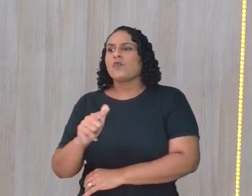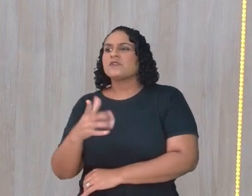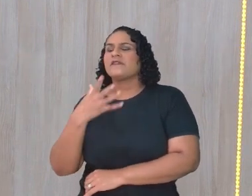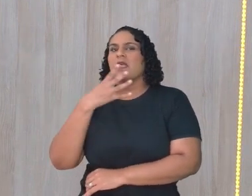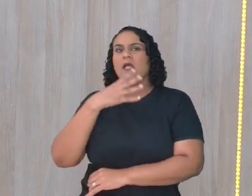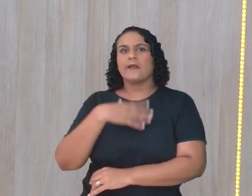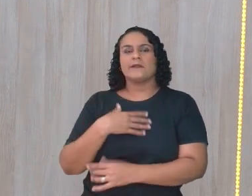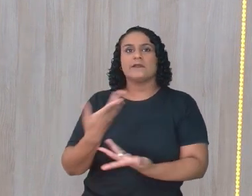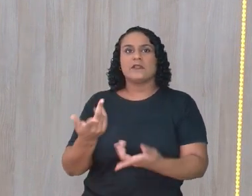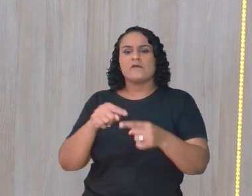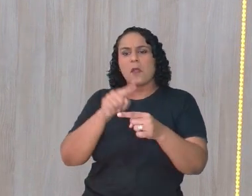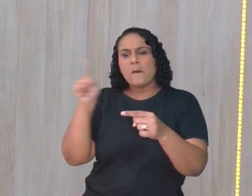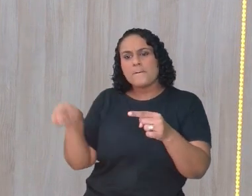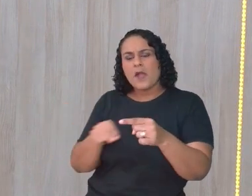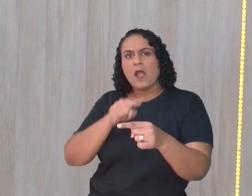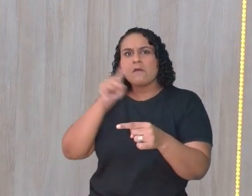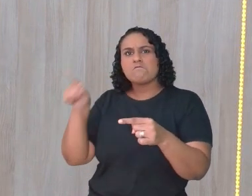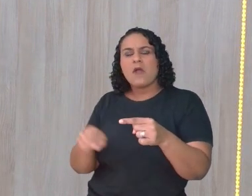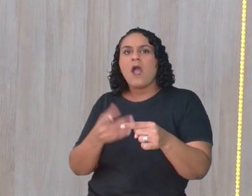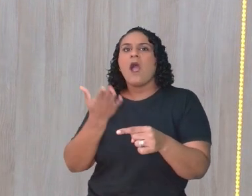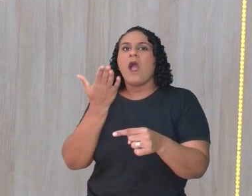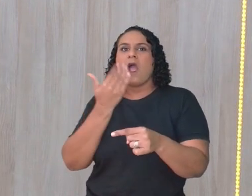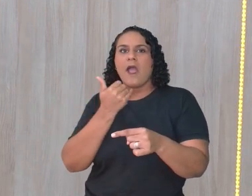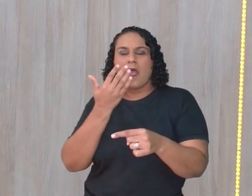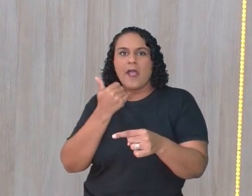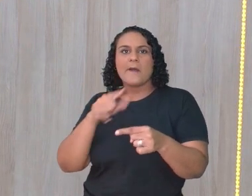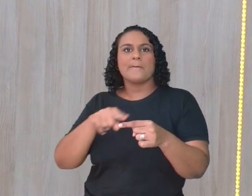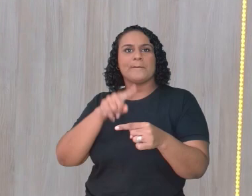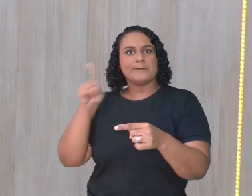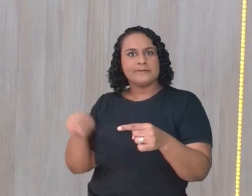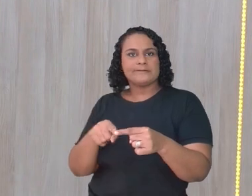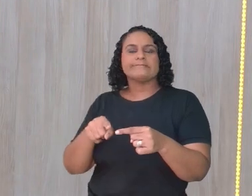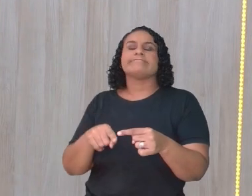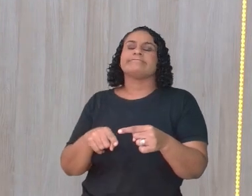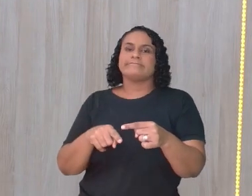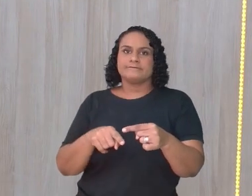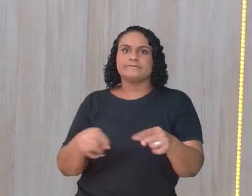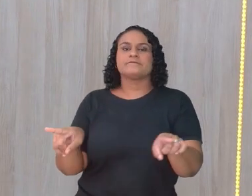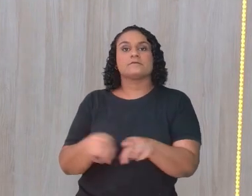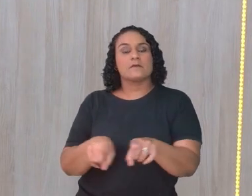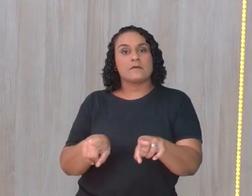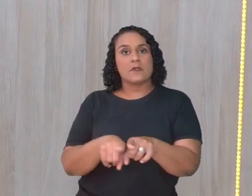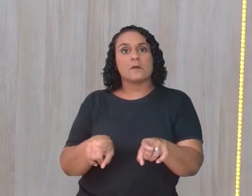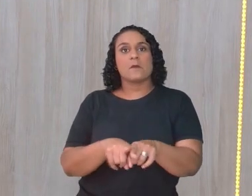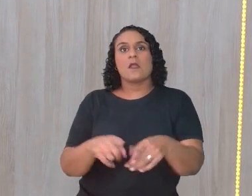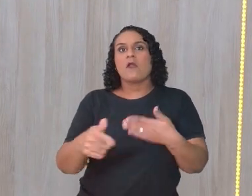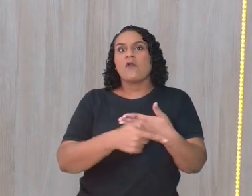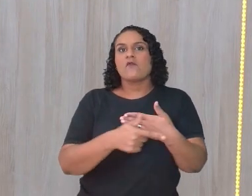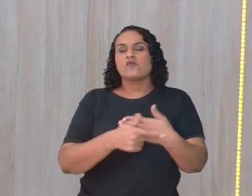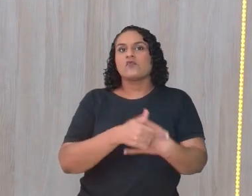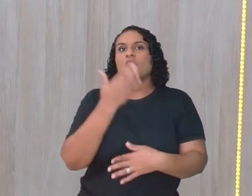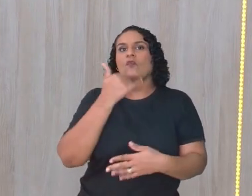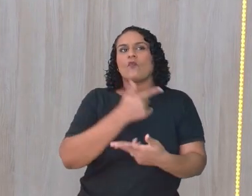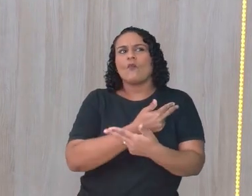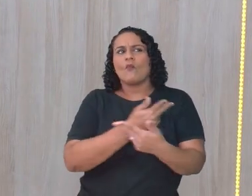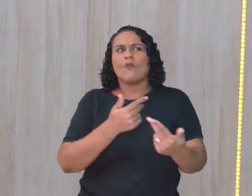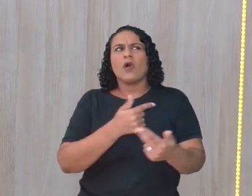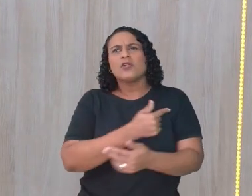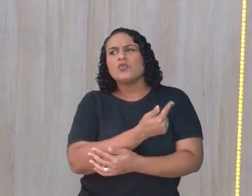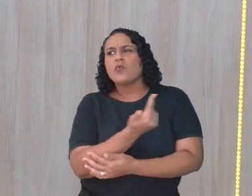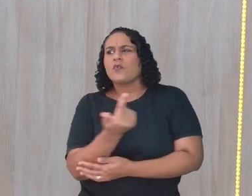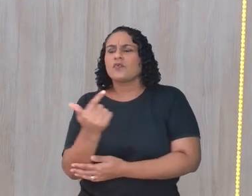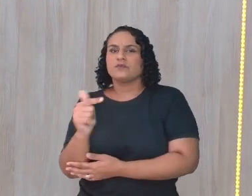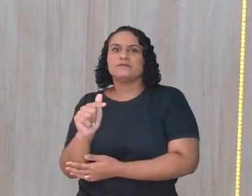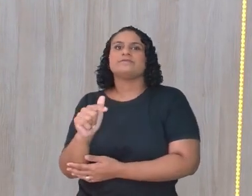outro, formando aquela cadeia alimentar que nós já vimos em aulas passadas, né? Umas servem também para alimentos de outros, outros